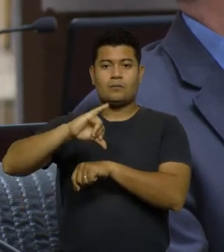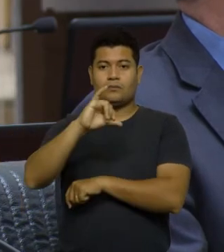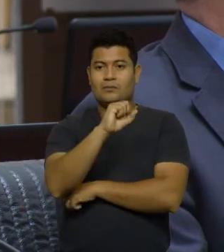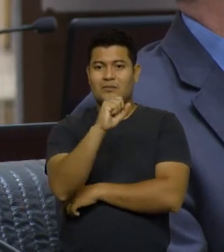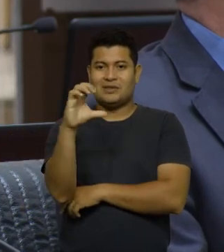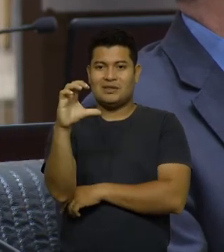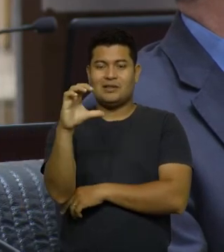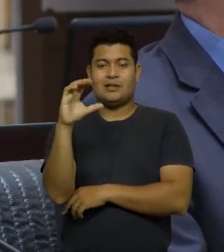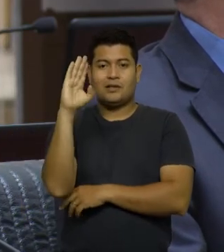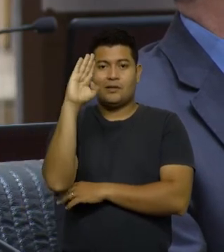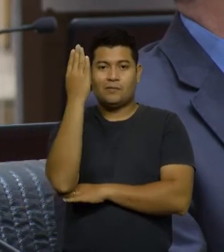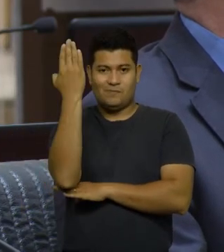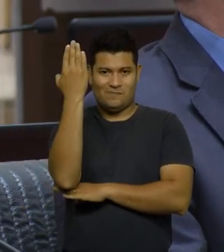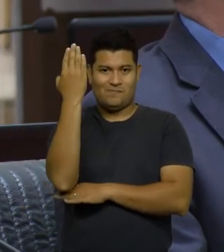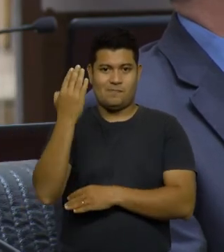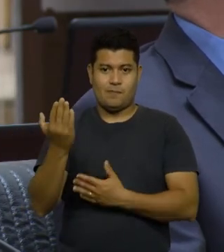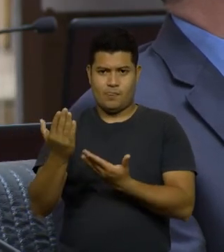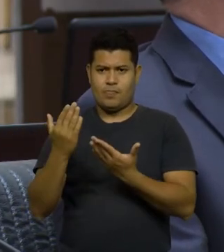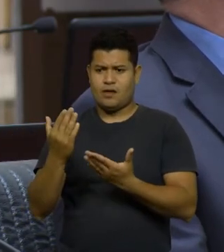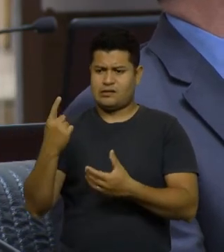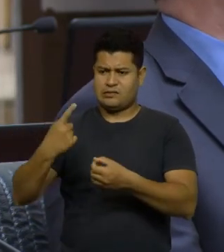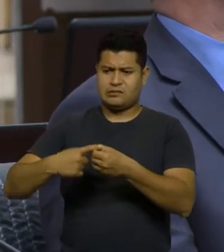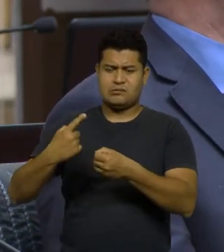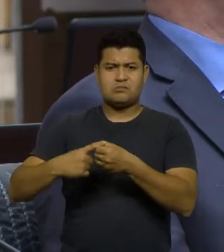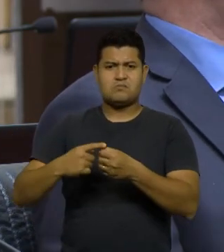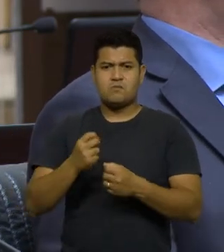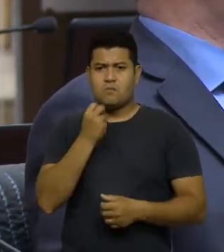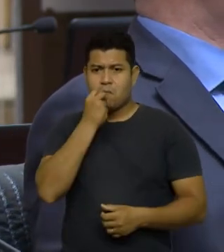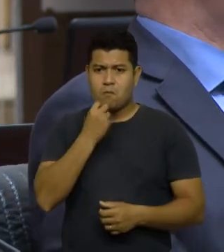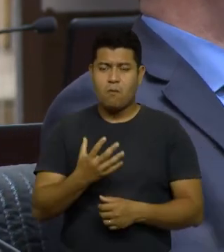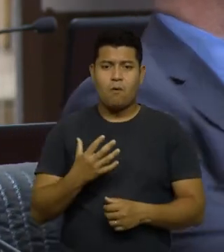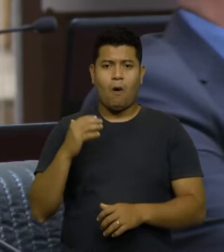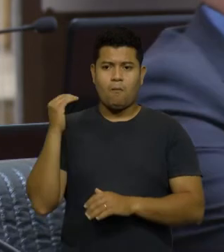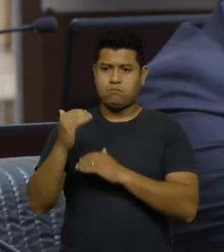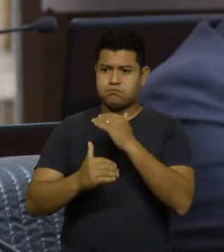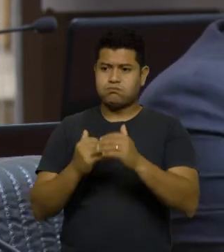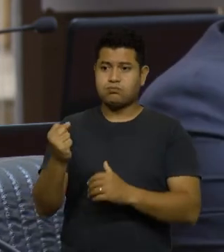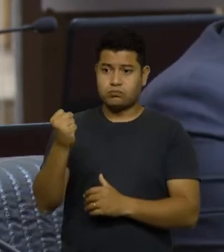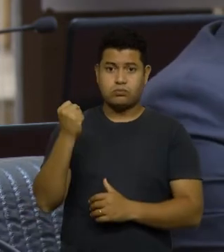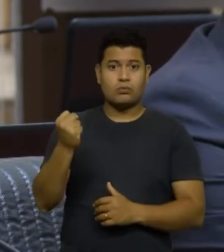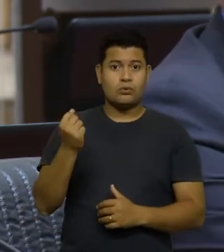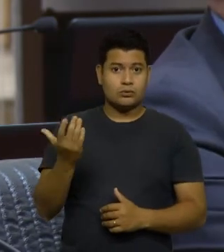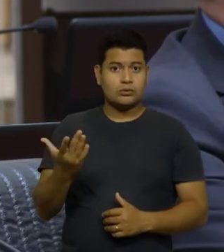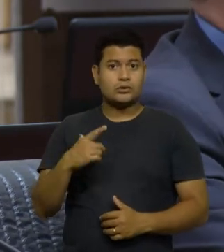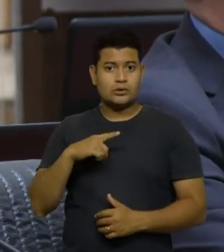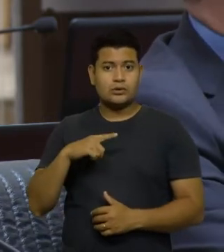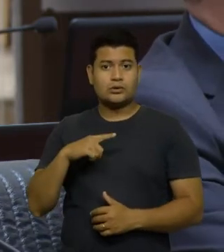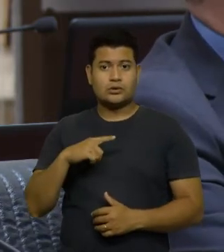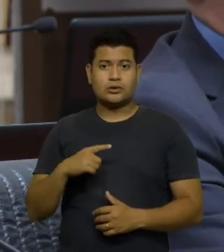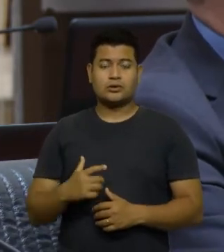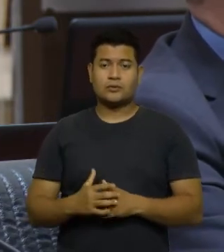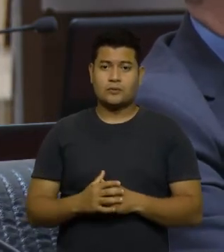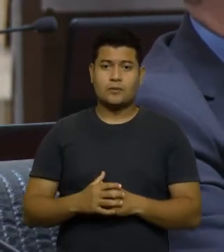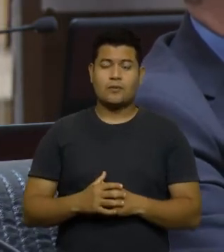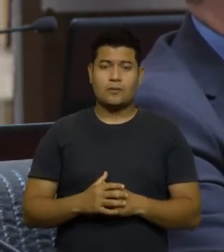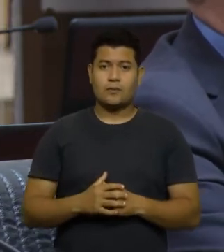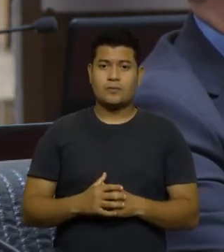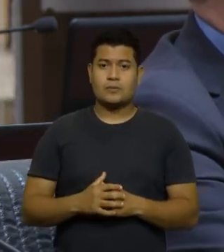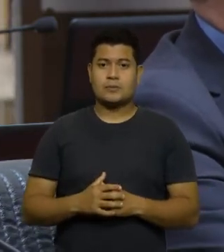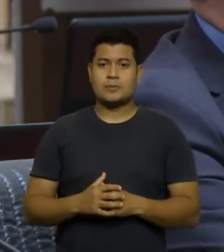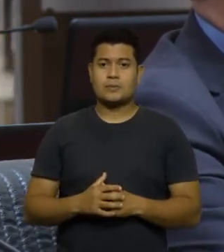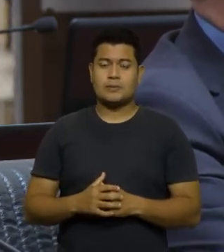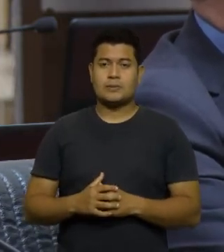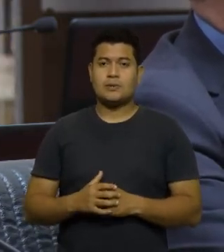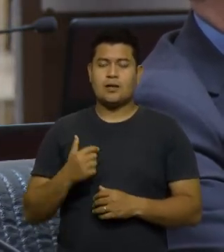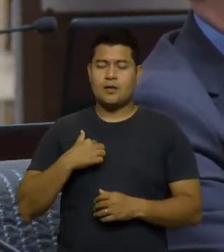realmente extraordinária, tem um potencial exponencial de crescimento gigantesco com qualidade. Estou feliz de